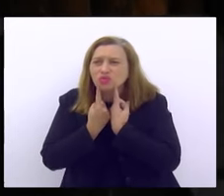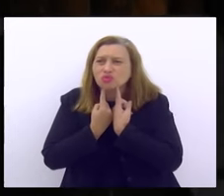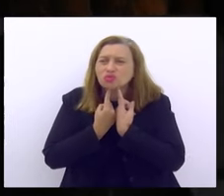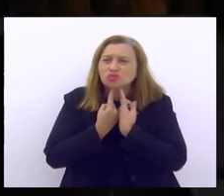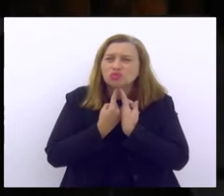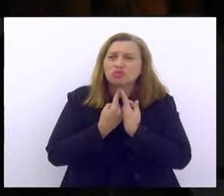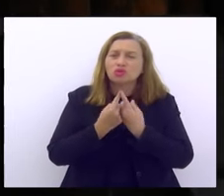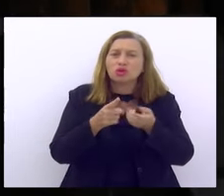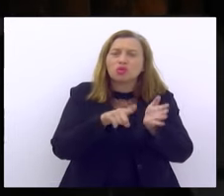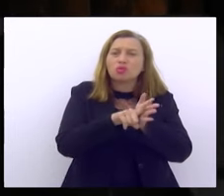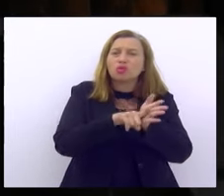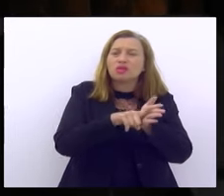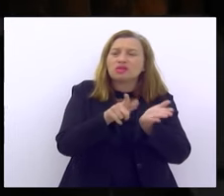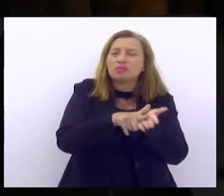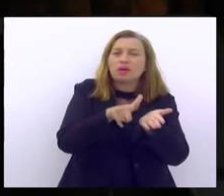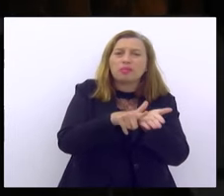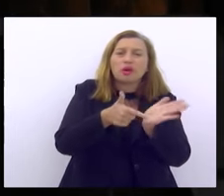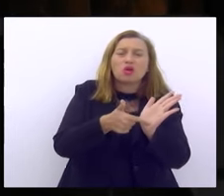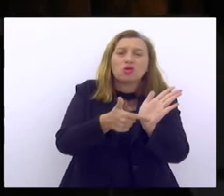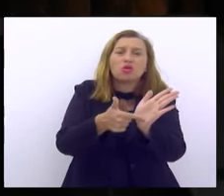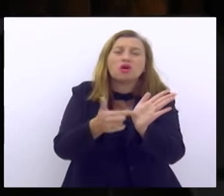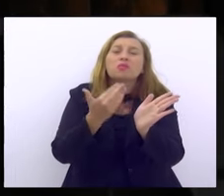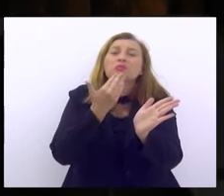seus exames,